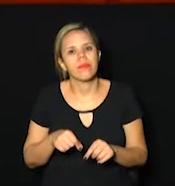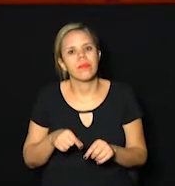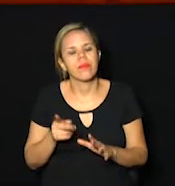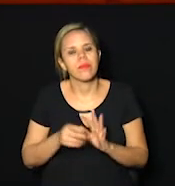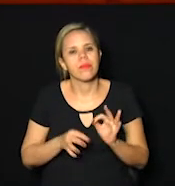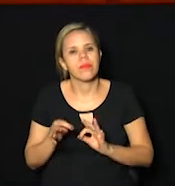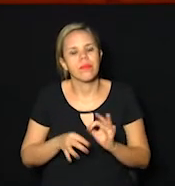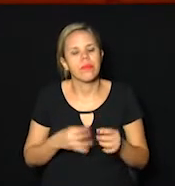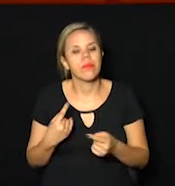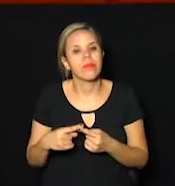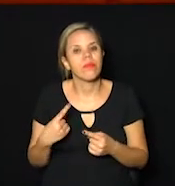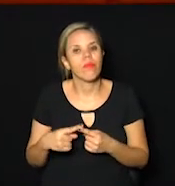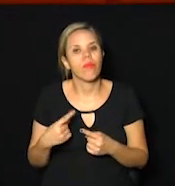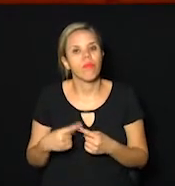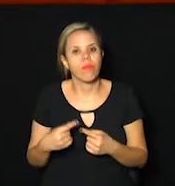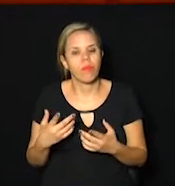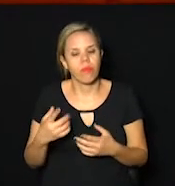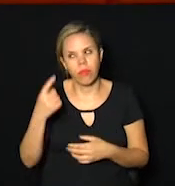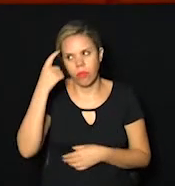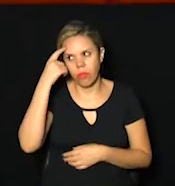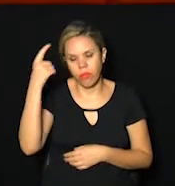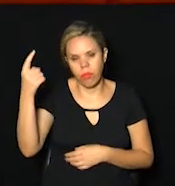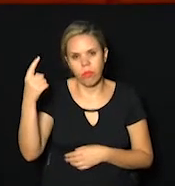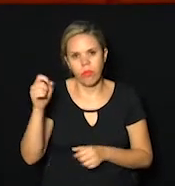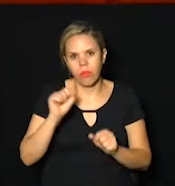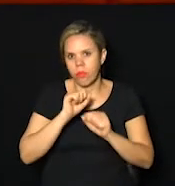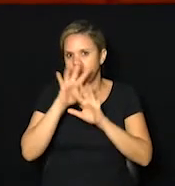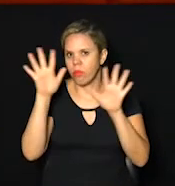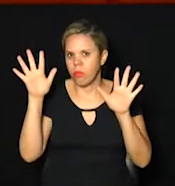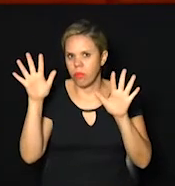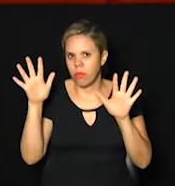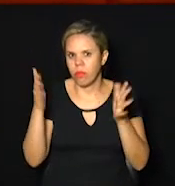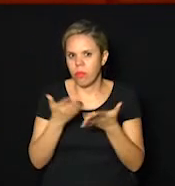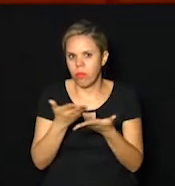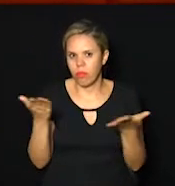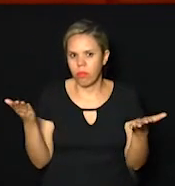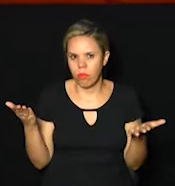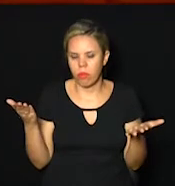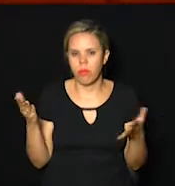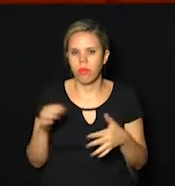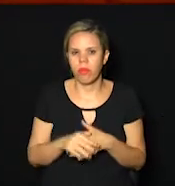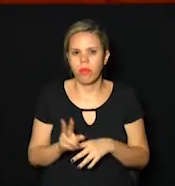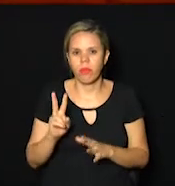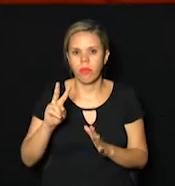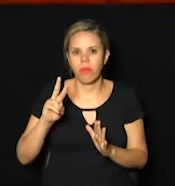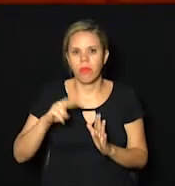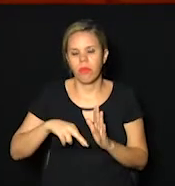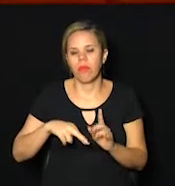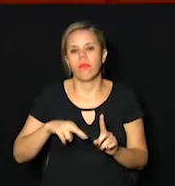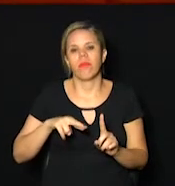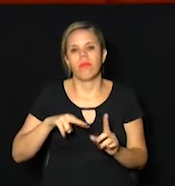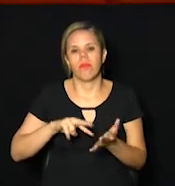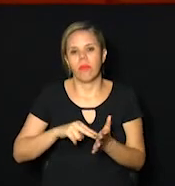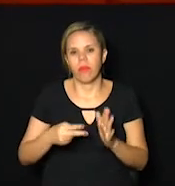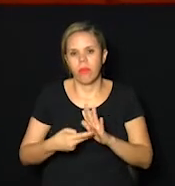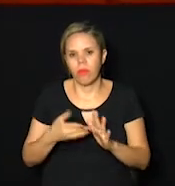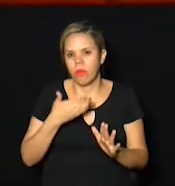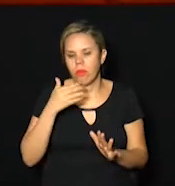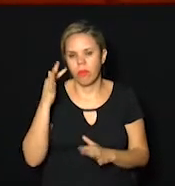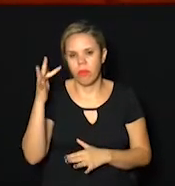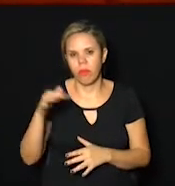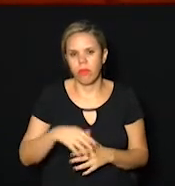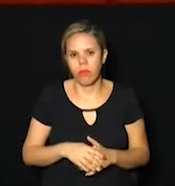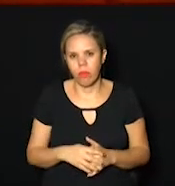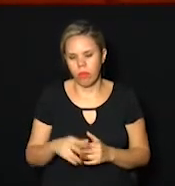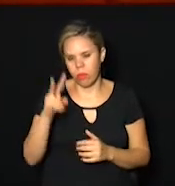projeto porque as ideias são claras para ela. E essas ideias representam algo que vai melhorar no futuro.